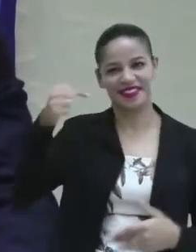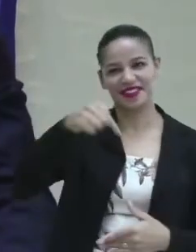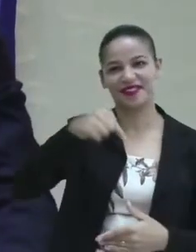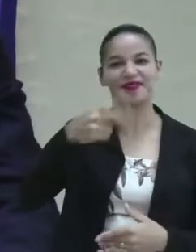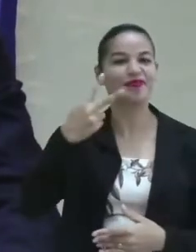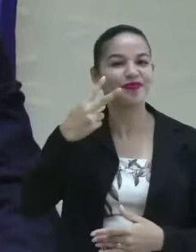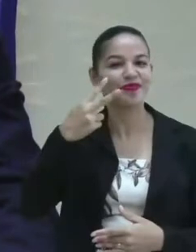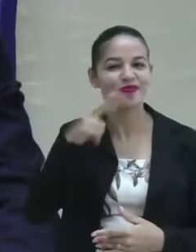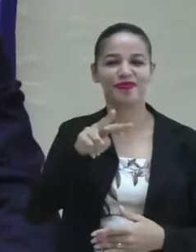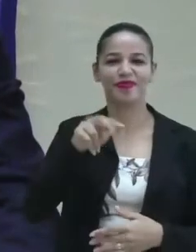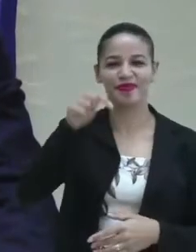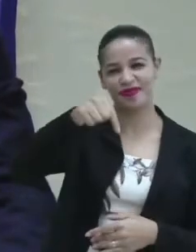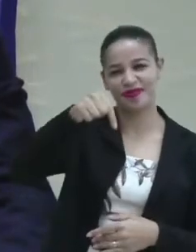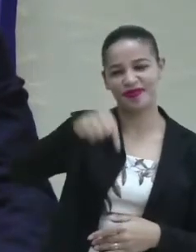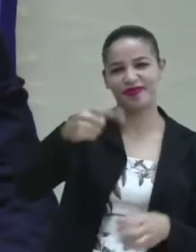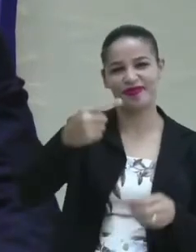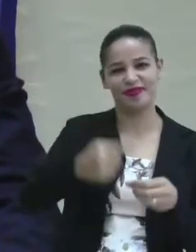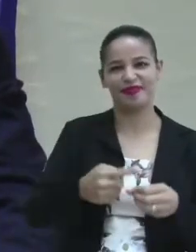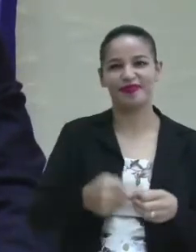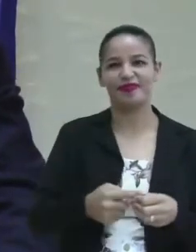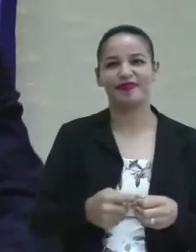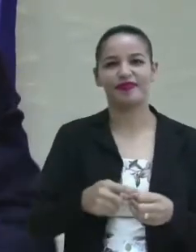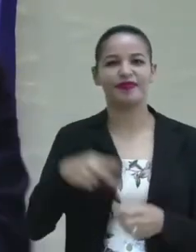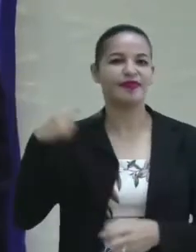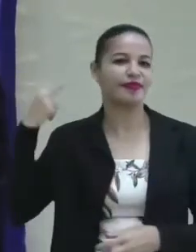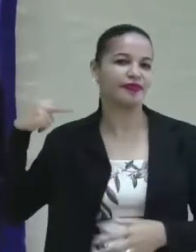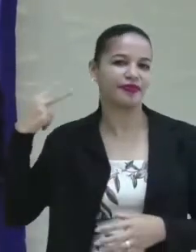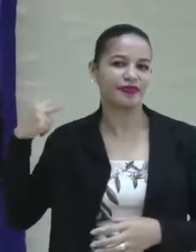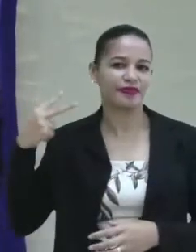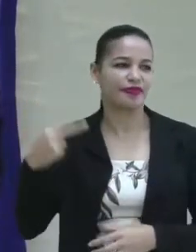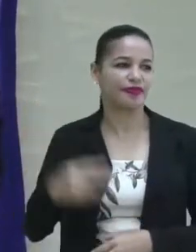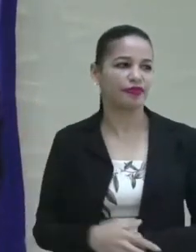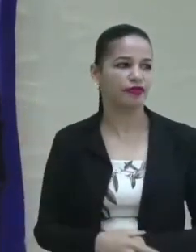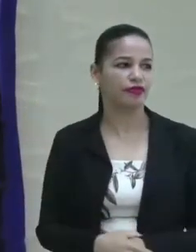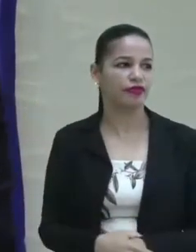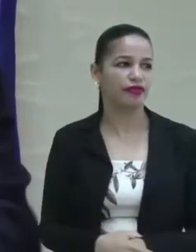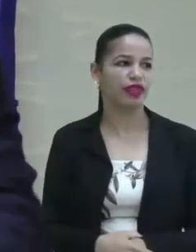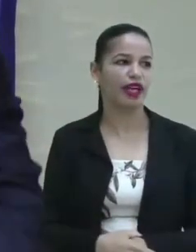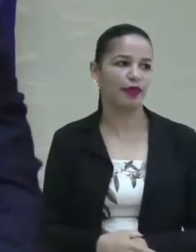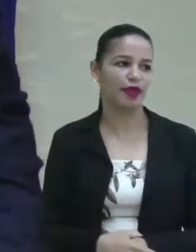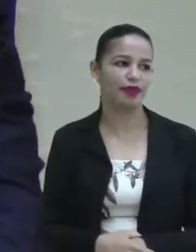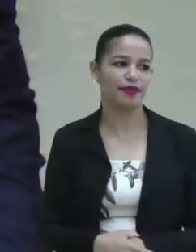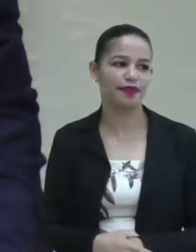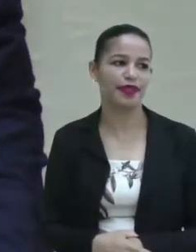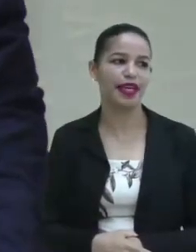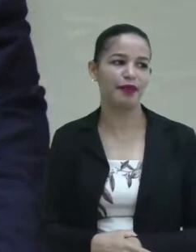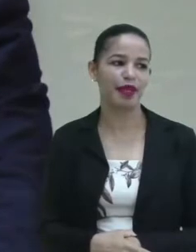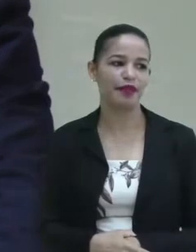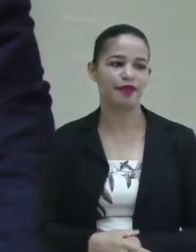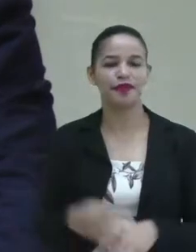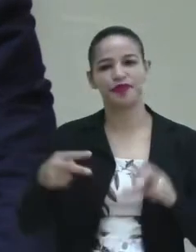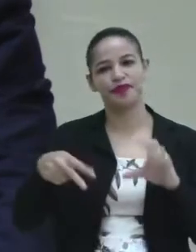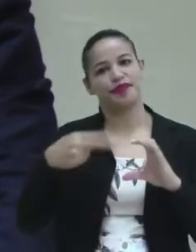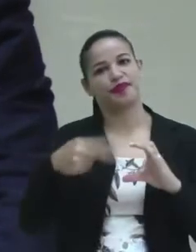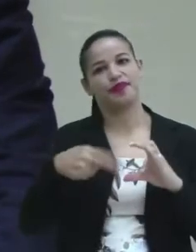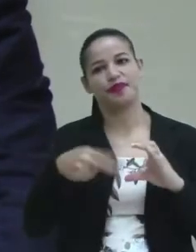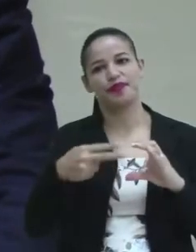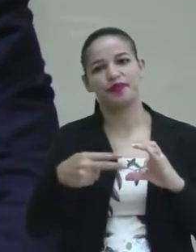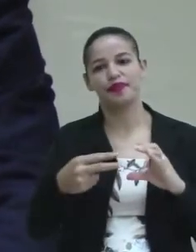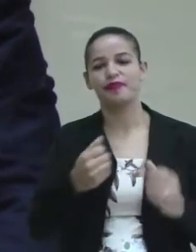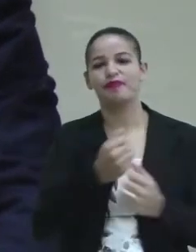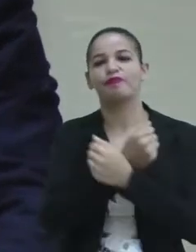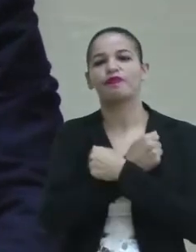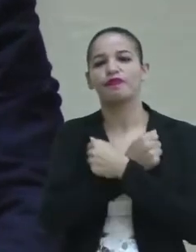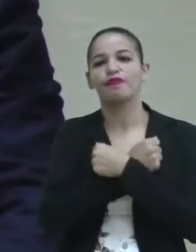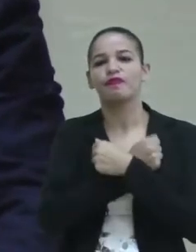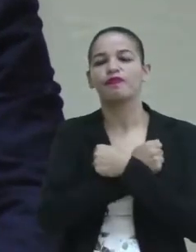isso, estamos aqui e é uma alegria muito grande. Então, receba o nosso abraço. Mas quero também, senhor presidente, parabenizar